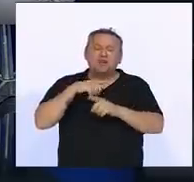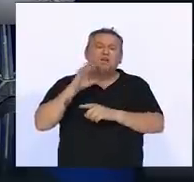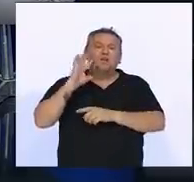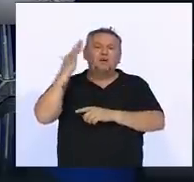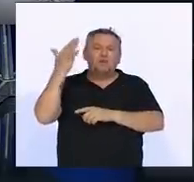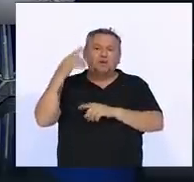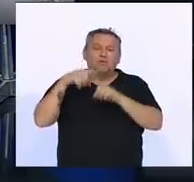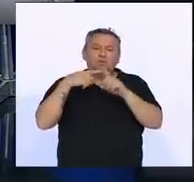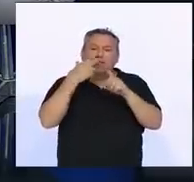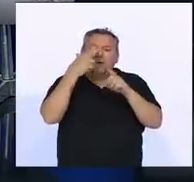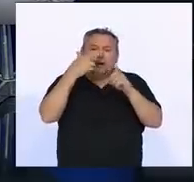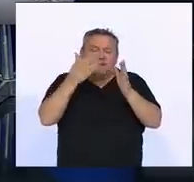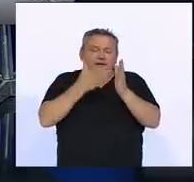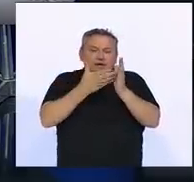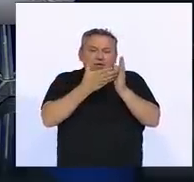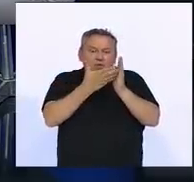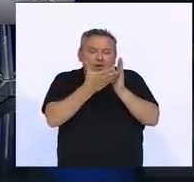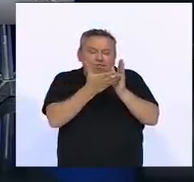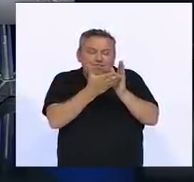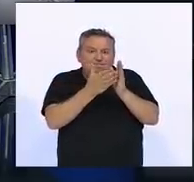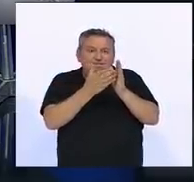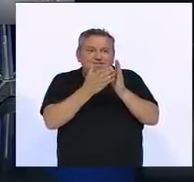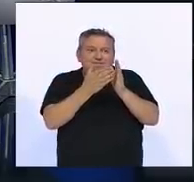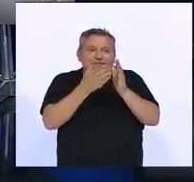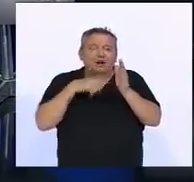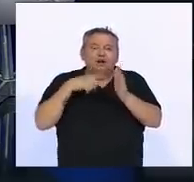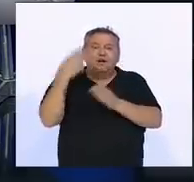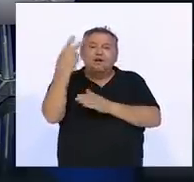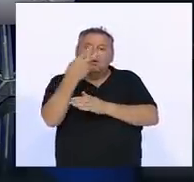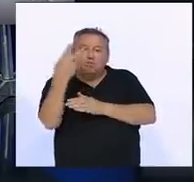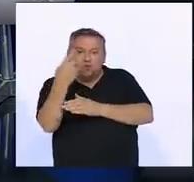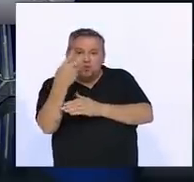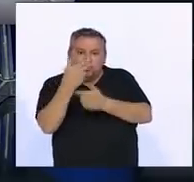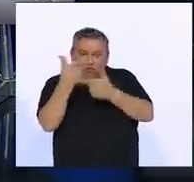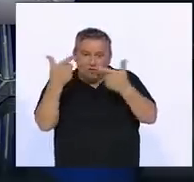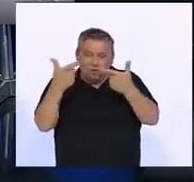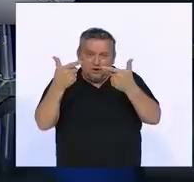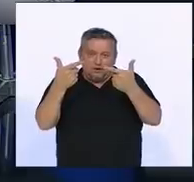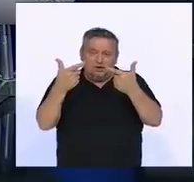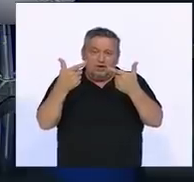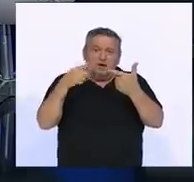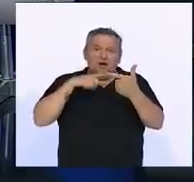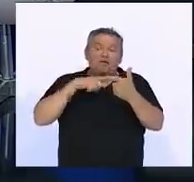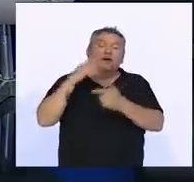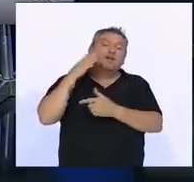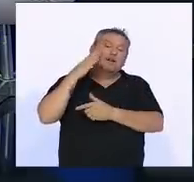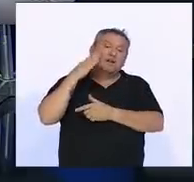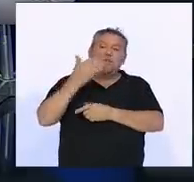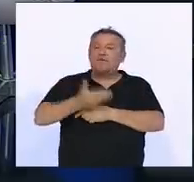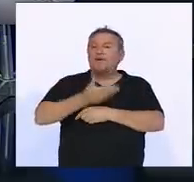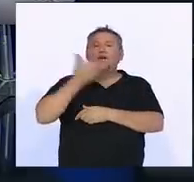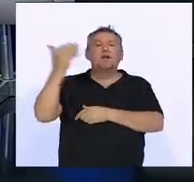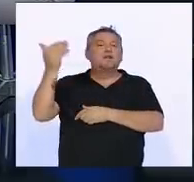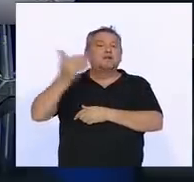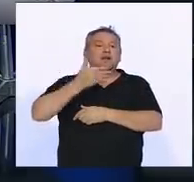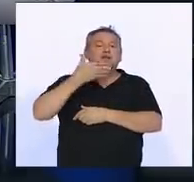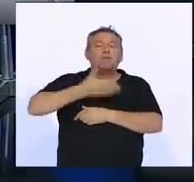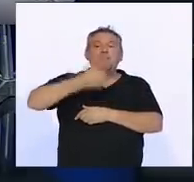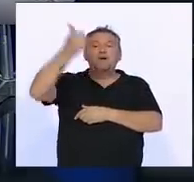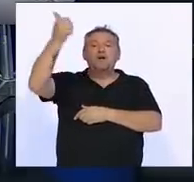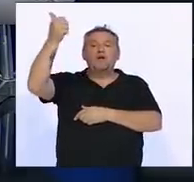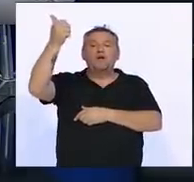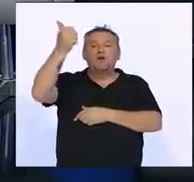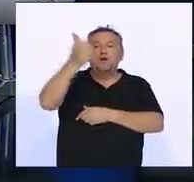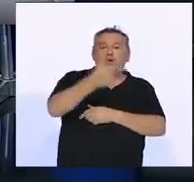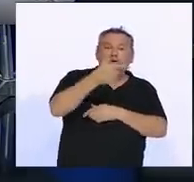certa convergência entre essas duas animosidades, eu sei que ele vai ter uma facilidade maior de dialogar com